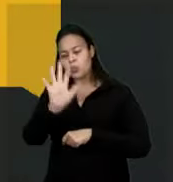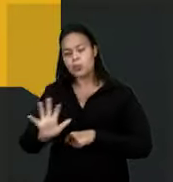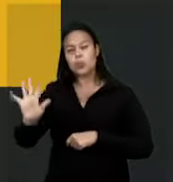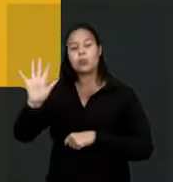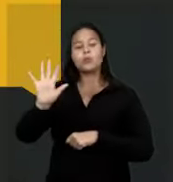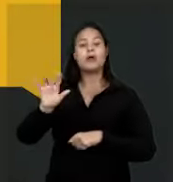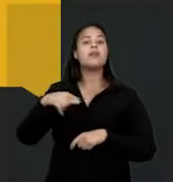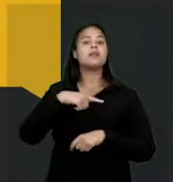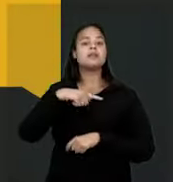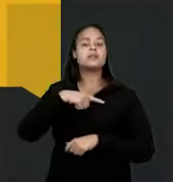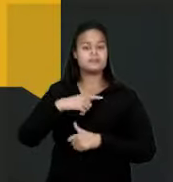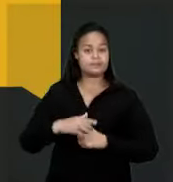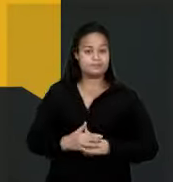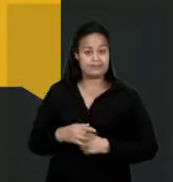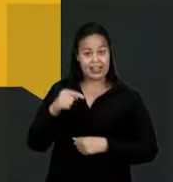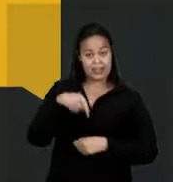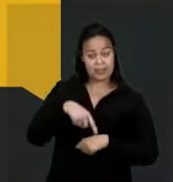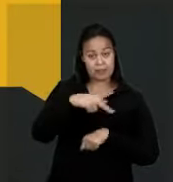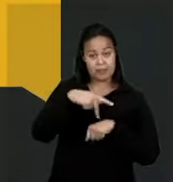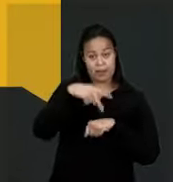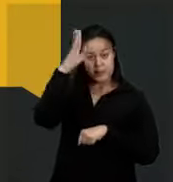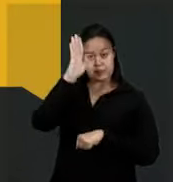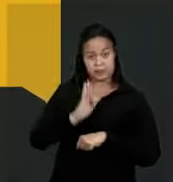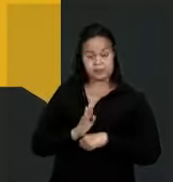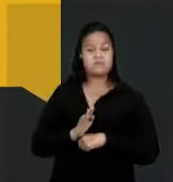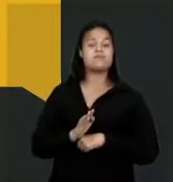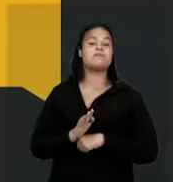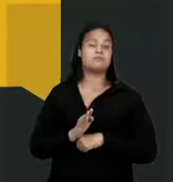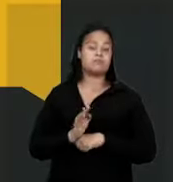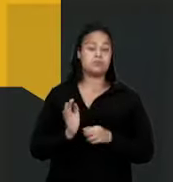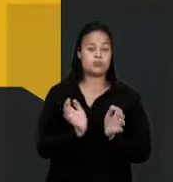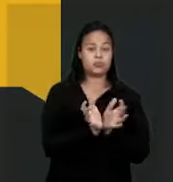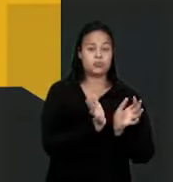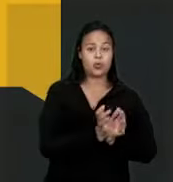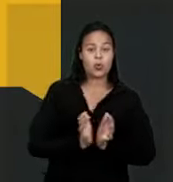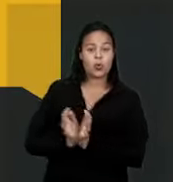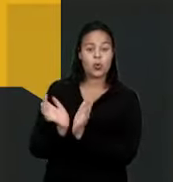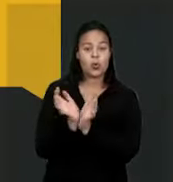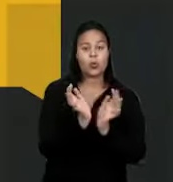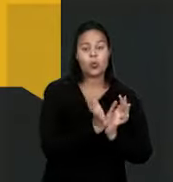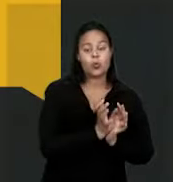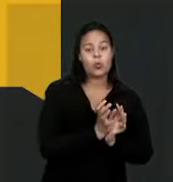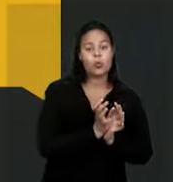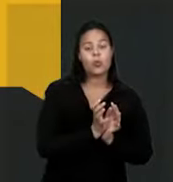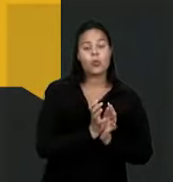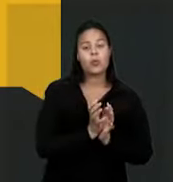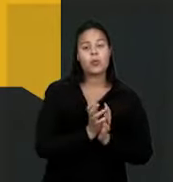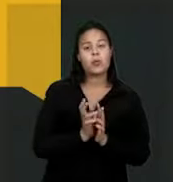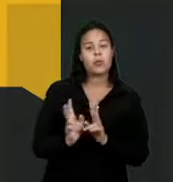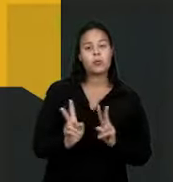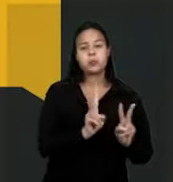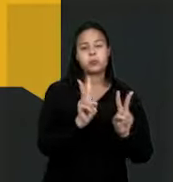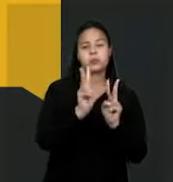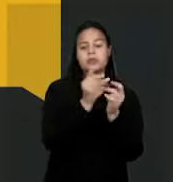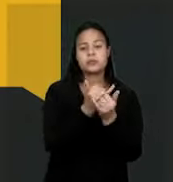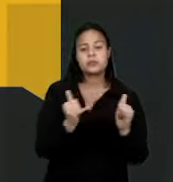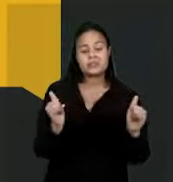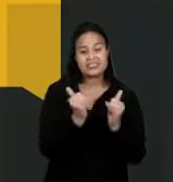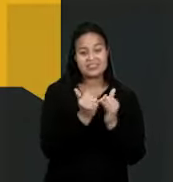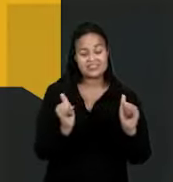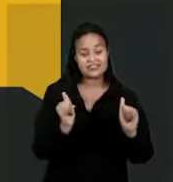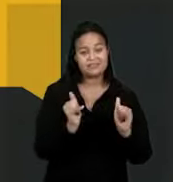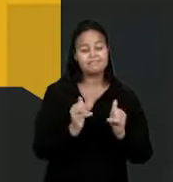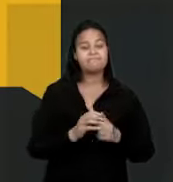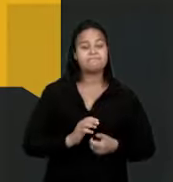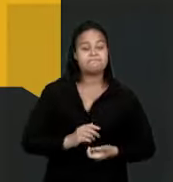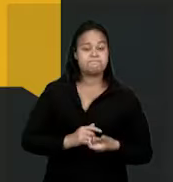Para nós, aqui no Brasil, como unidades práticas, nós vamos ter a potência elétrica,